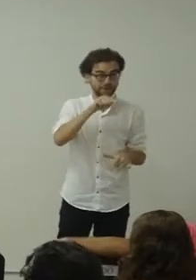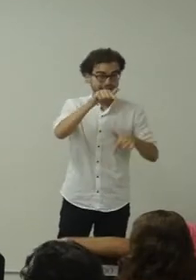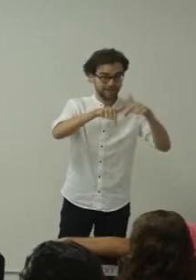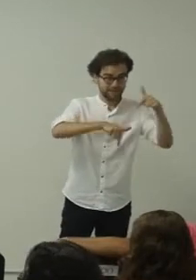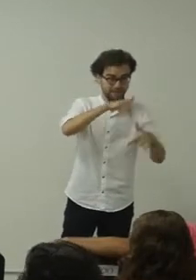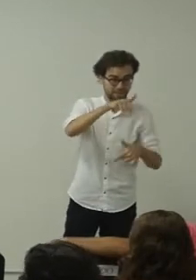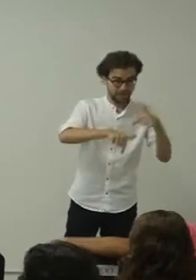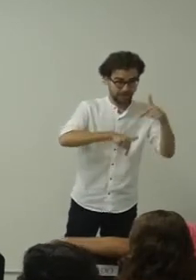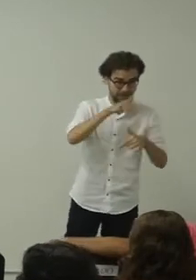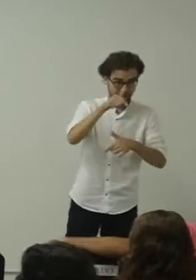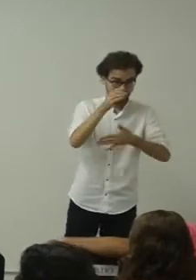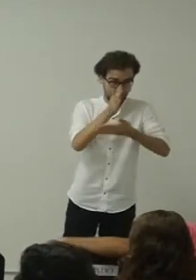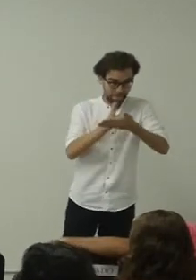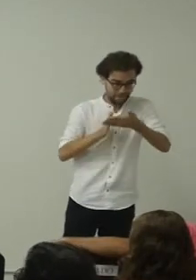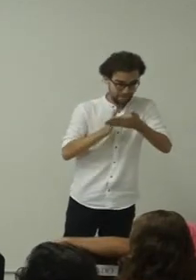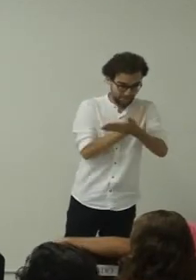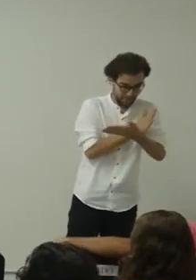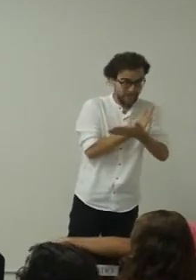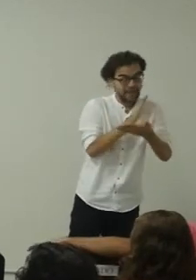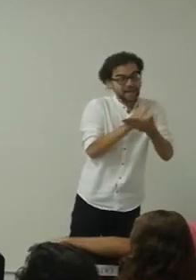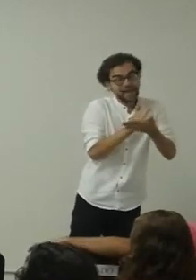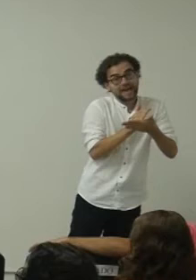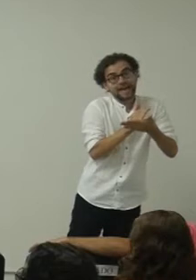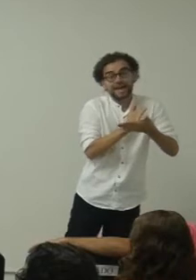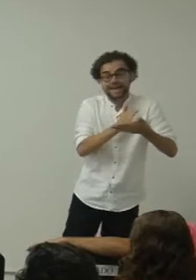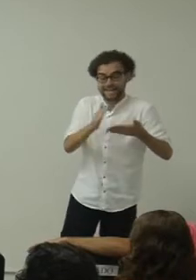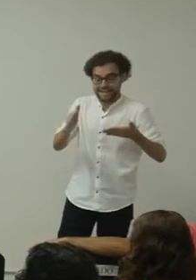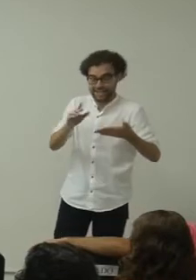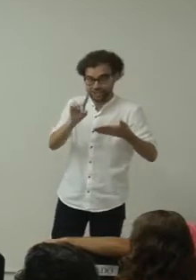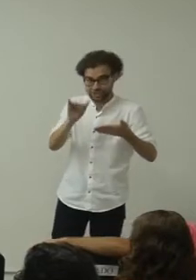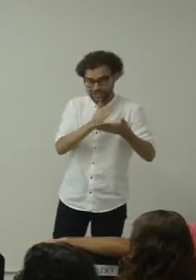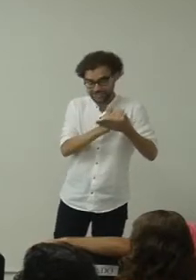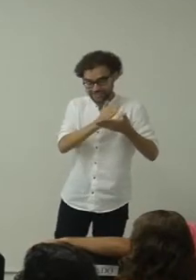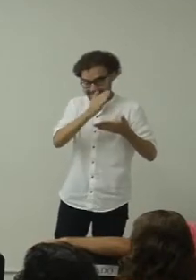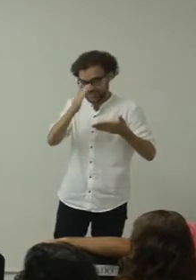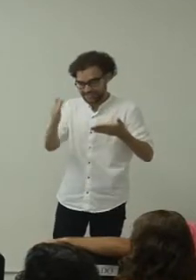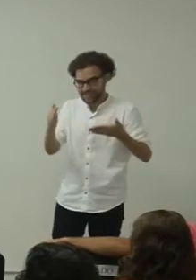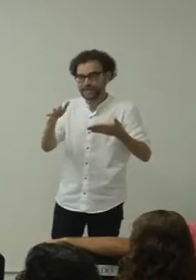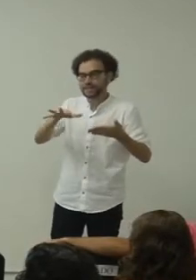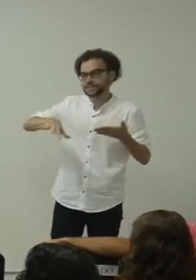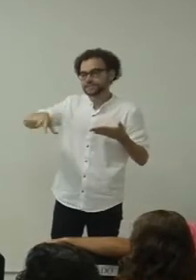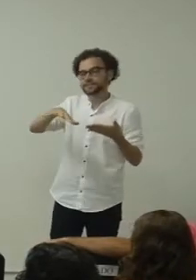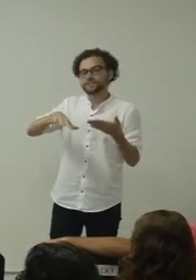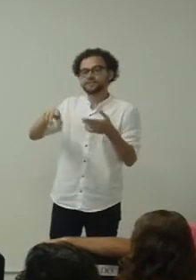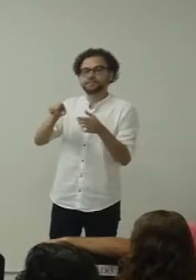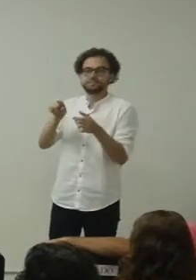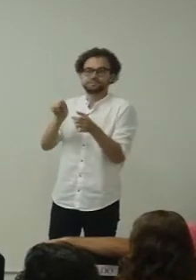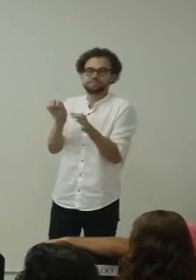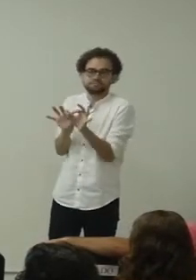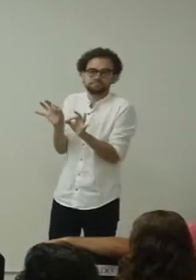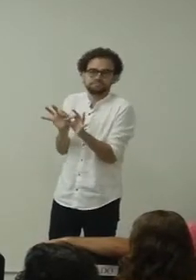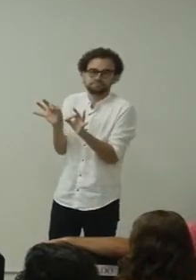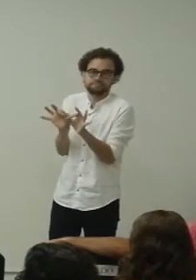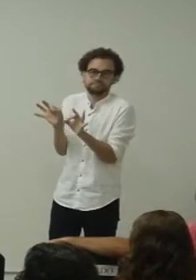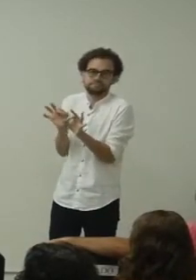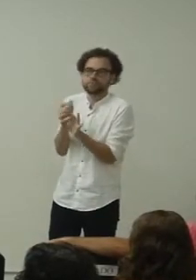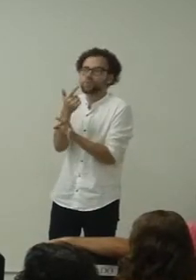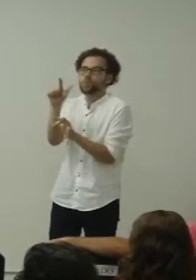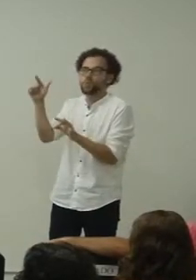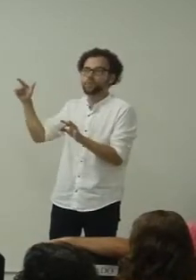trabalham uma parte do seu dia e a outra parte estão em volta dos afazeres, dos demais